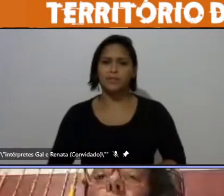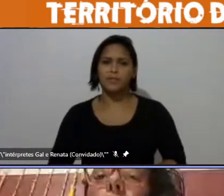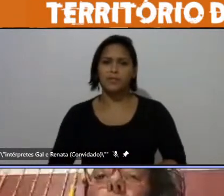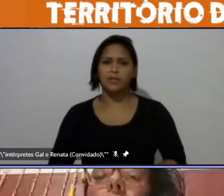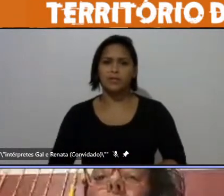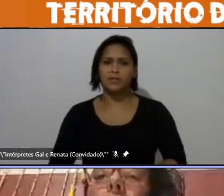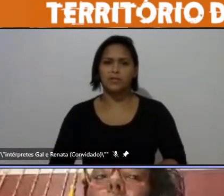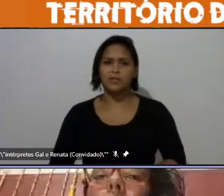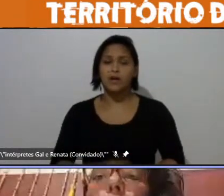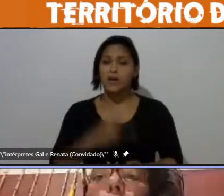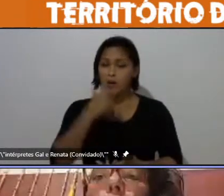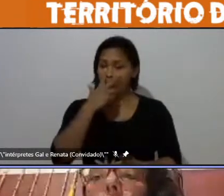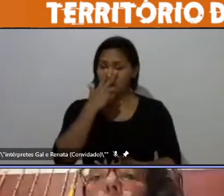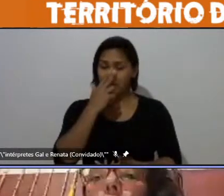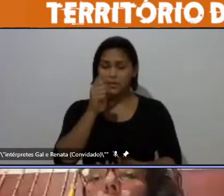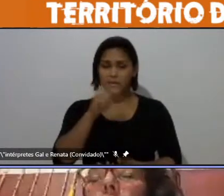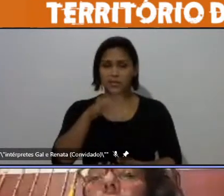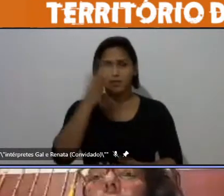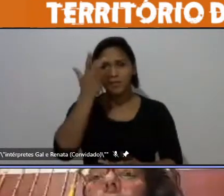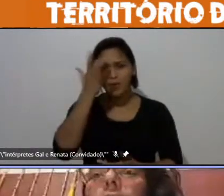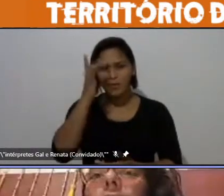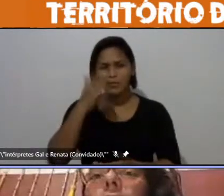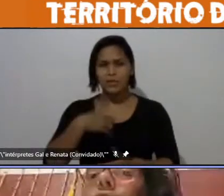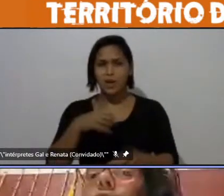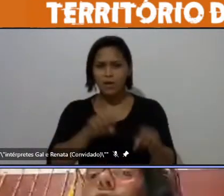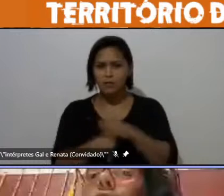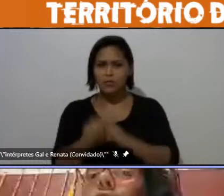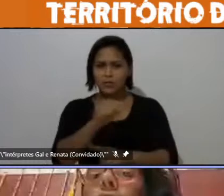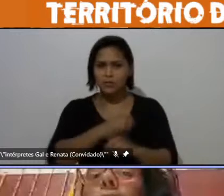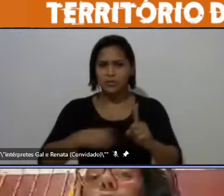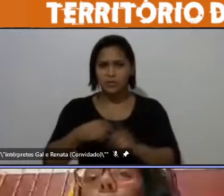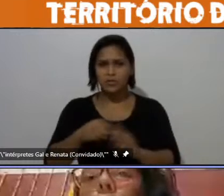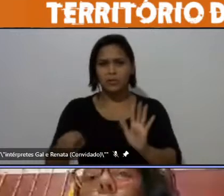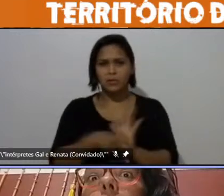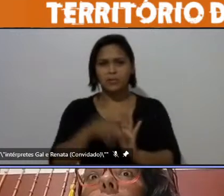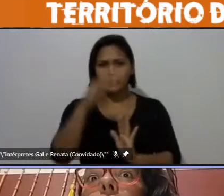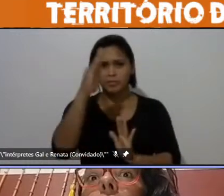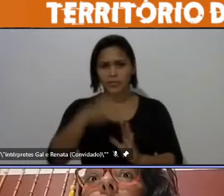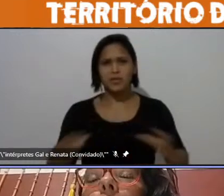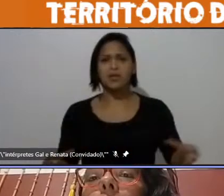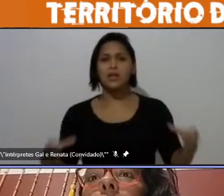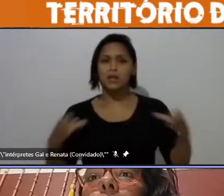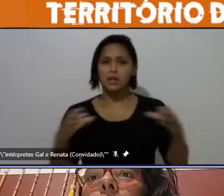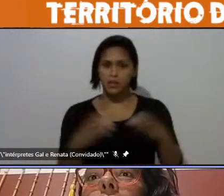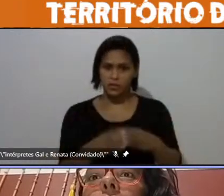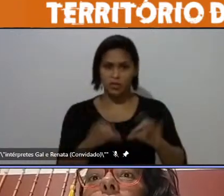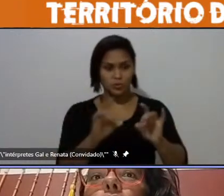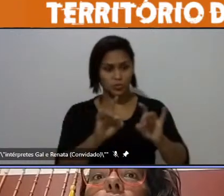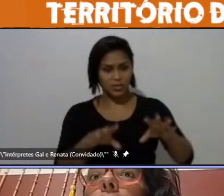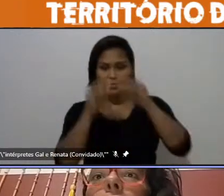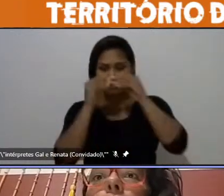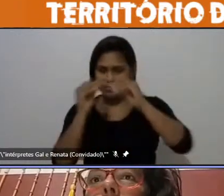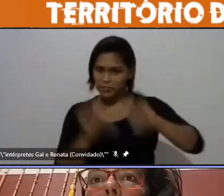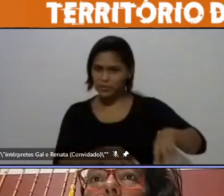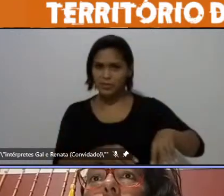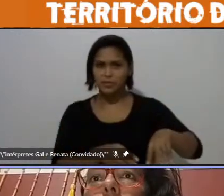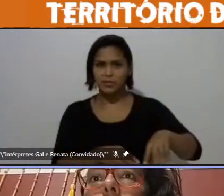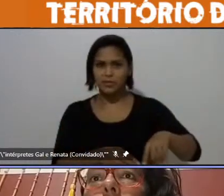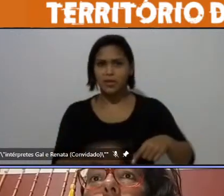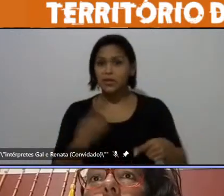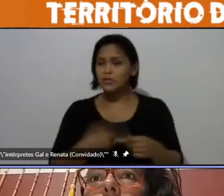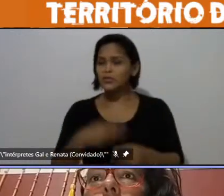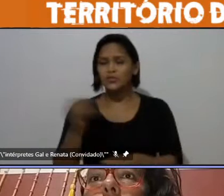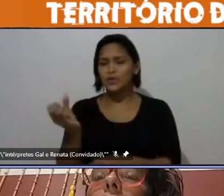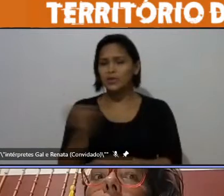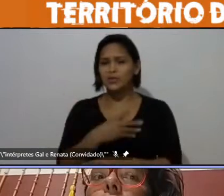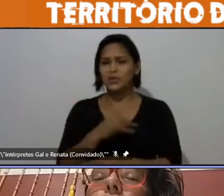eu acho que a nossa formação social brasileira, esses grupos sempre foram descartáveis, né? Isso não é